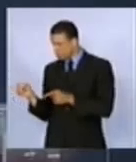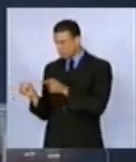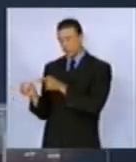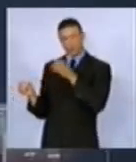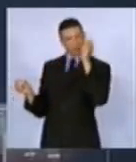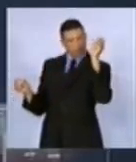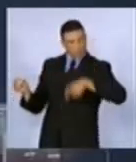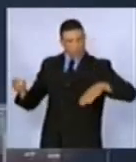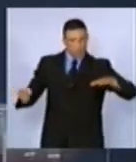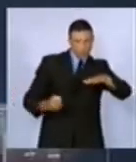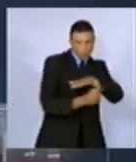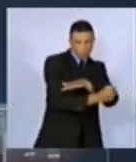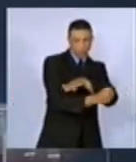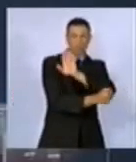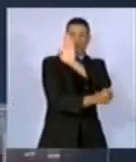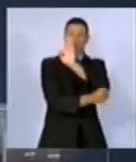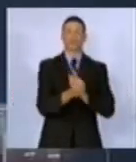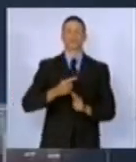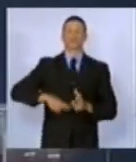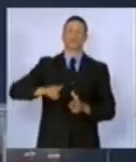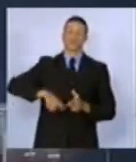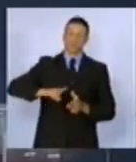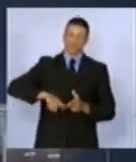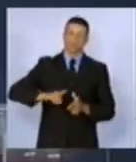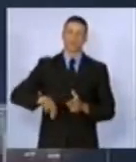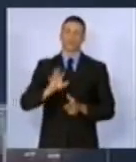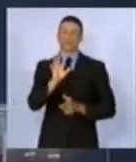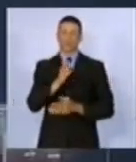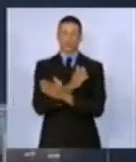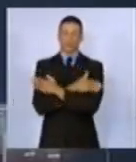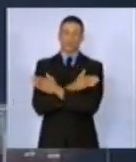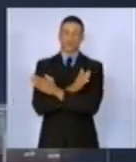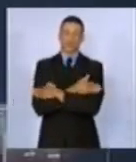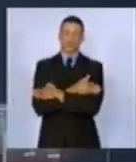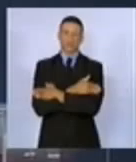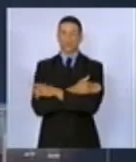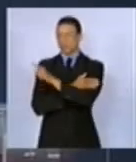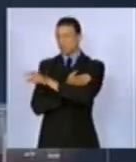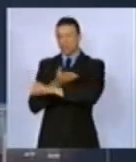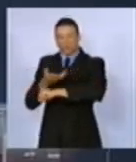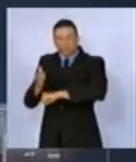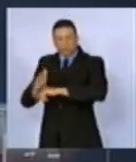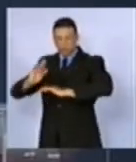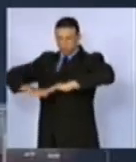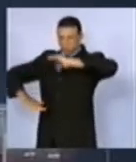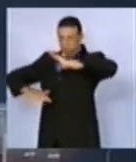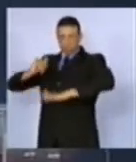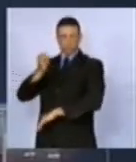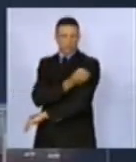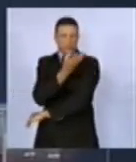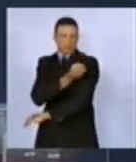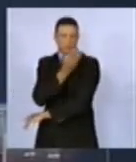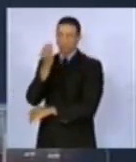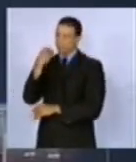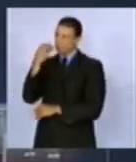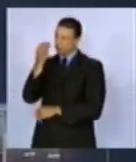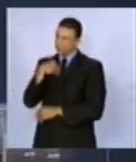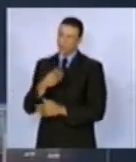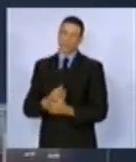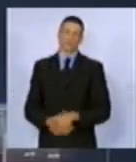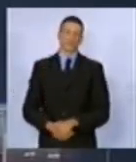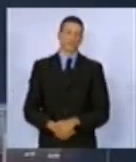esse é um problema hoje a a situação do Pleno emprego com a baixa a escolaridade Bem dito